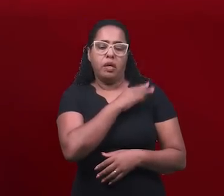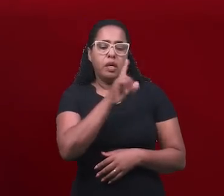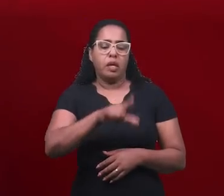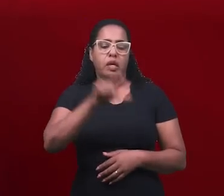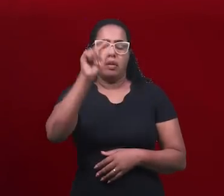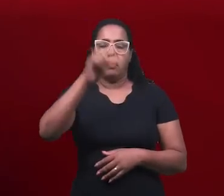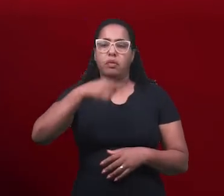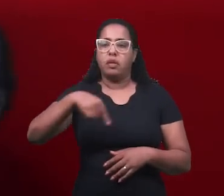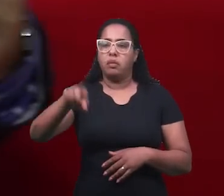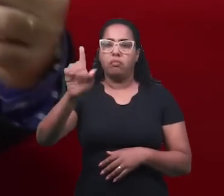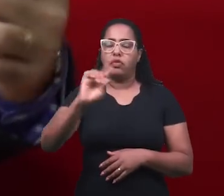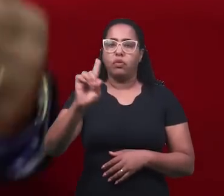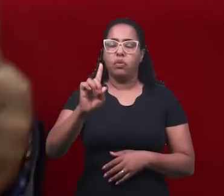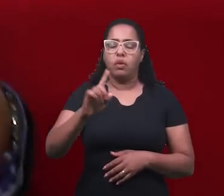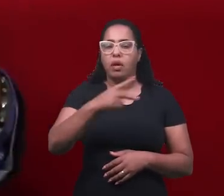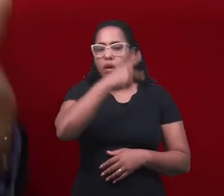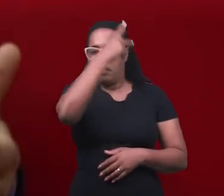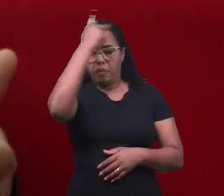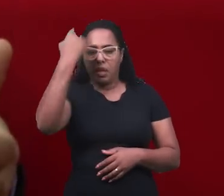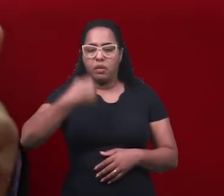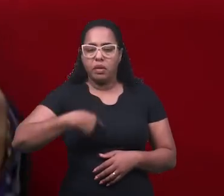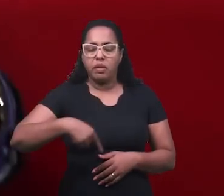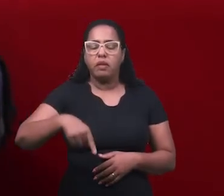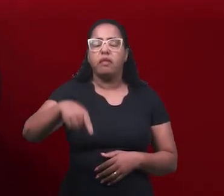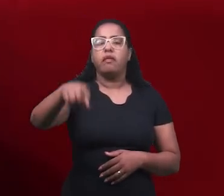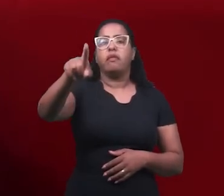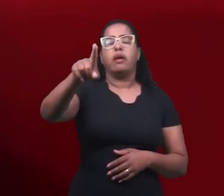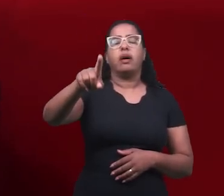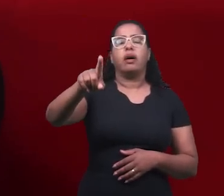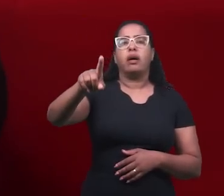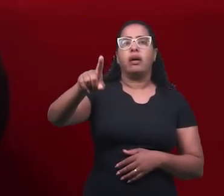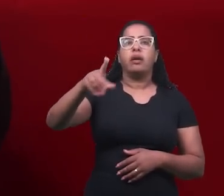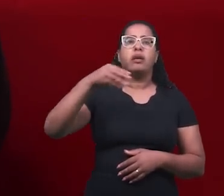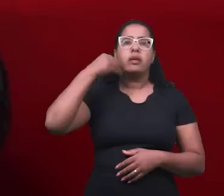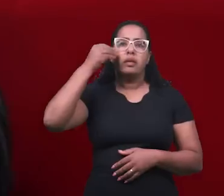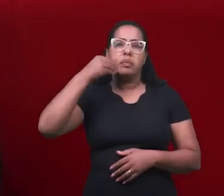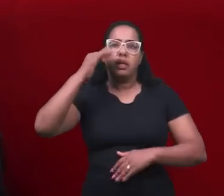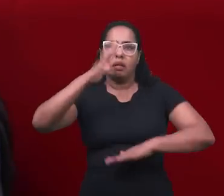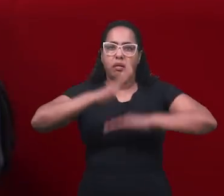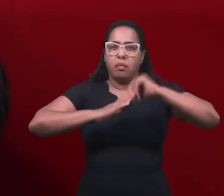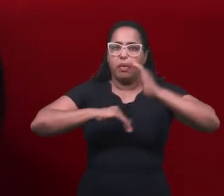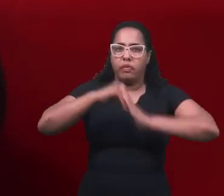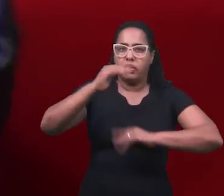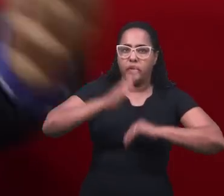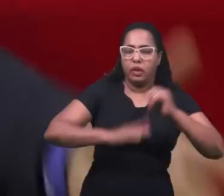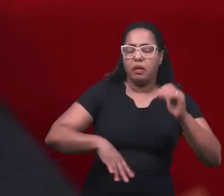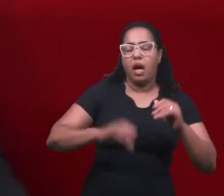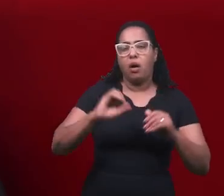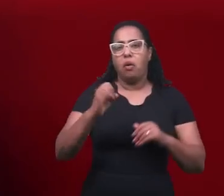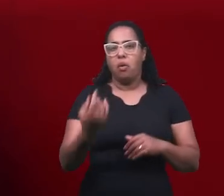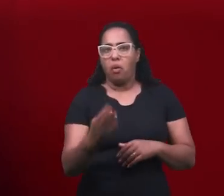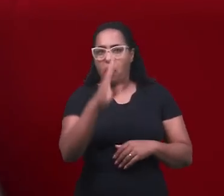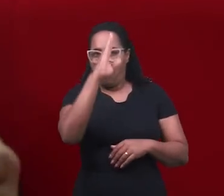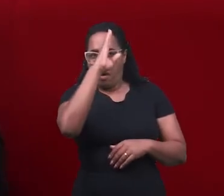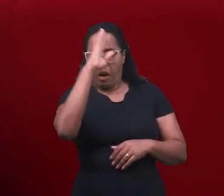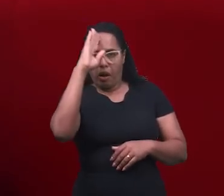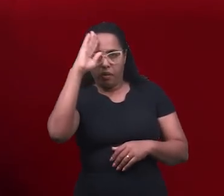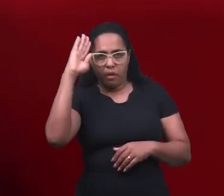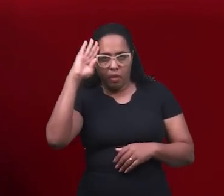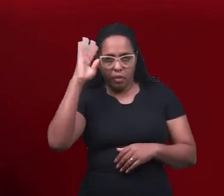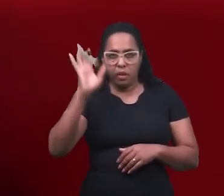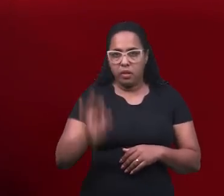para irem ali. São pessoas que vão em função de uma experiência profissional ou acadêmica,